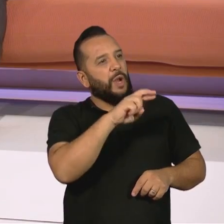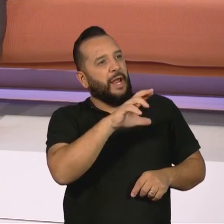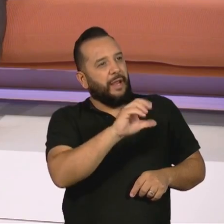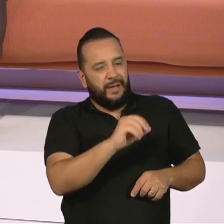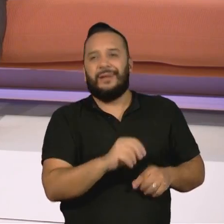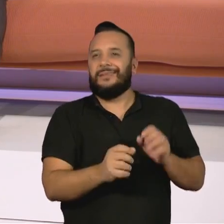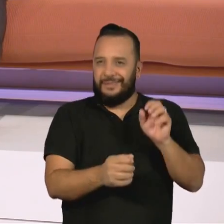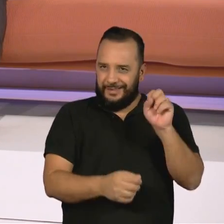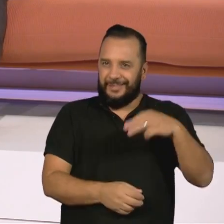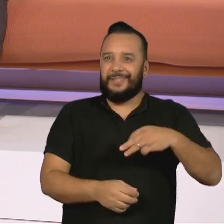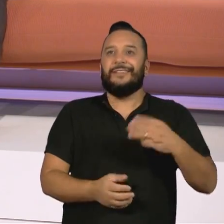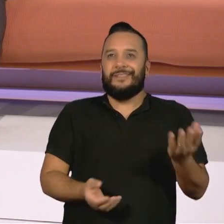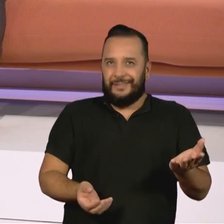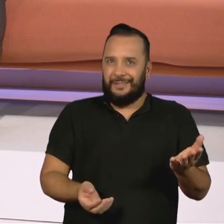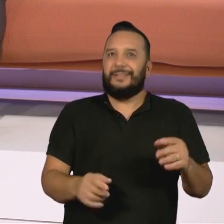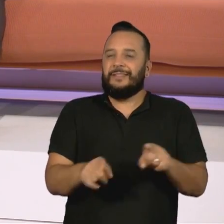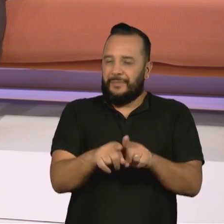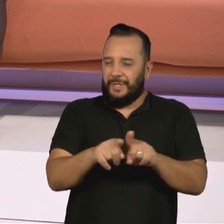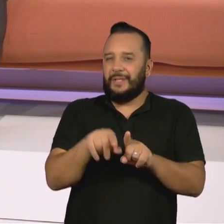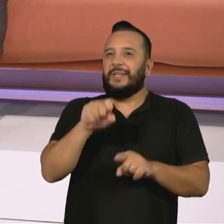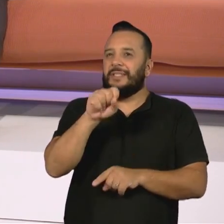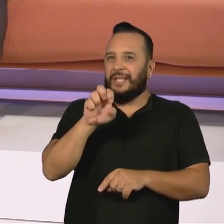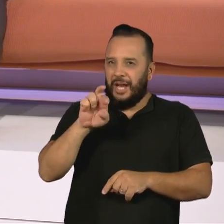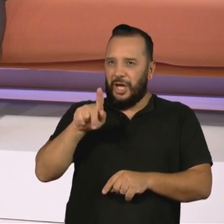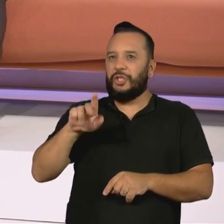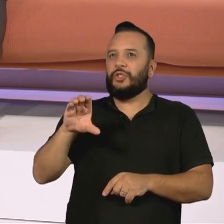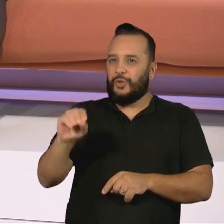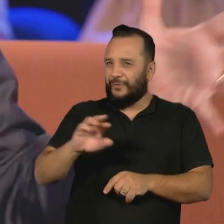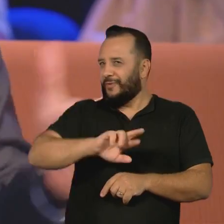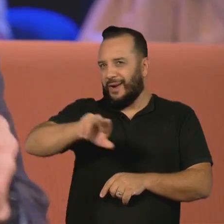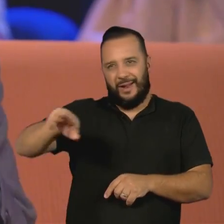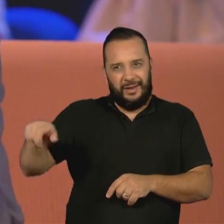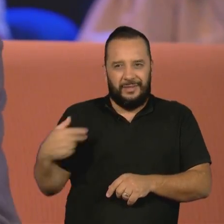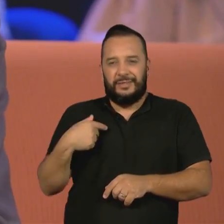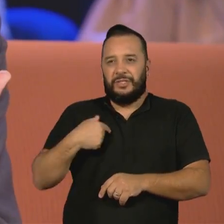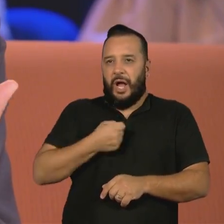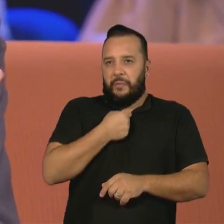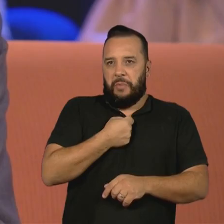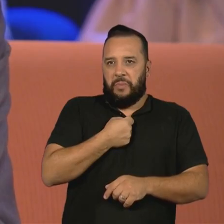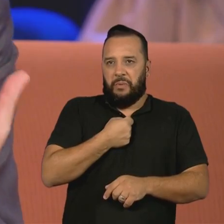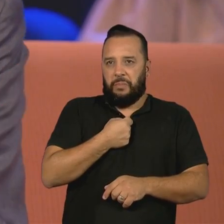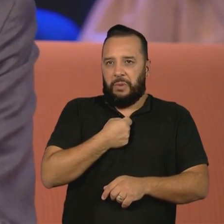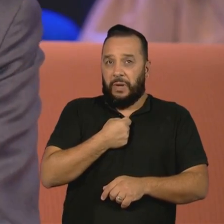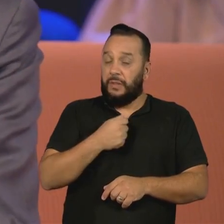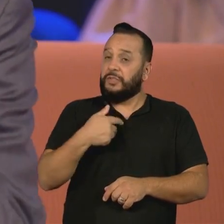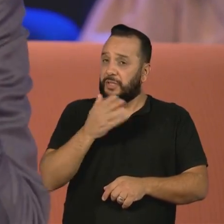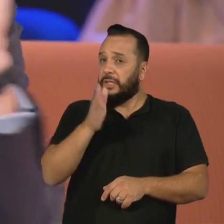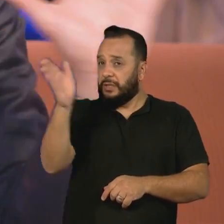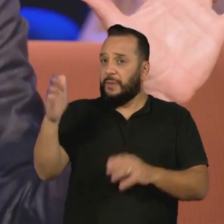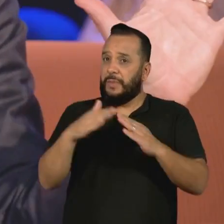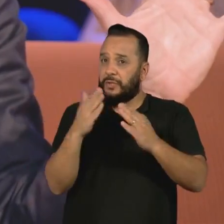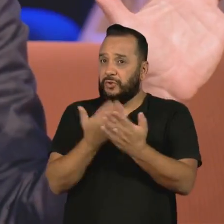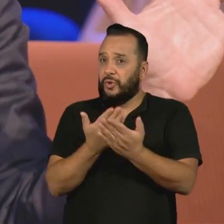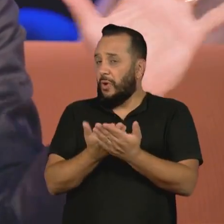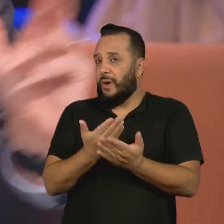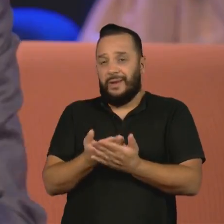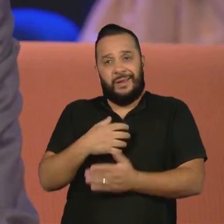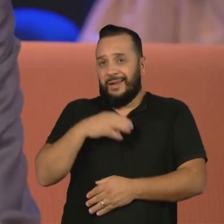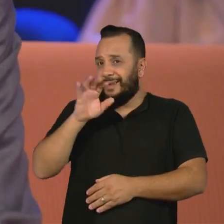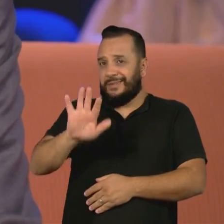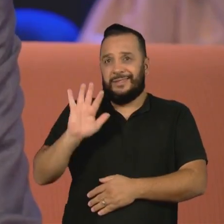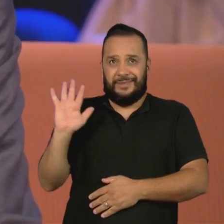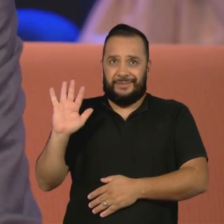Claro. O Sérgio Chapelin também, né? Claro. Enfim, era aquela coisa, e você ia para o colégio, seus amigos, e era o mainstream,